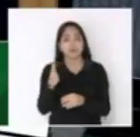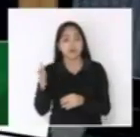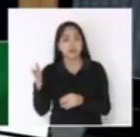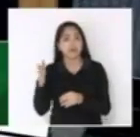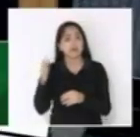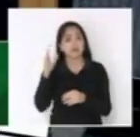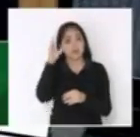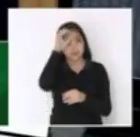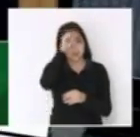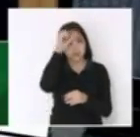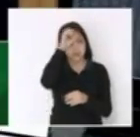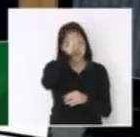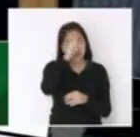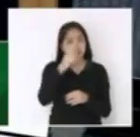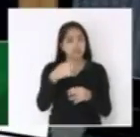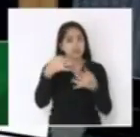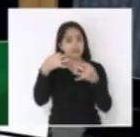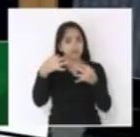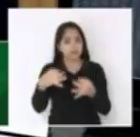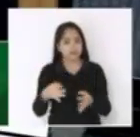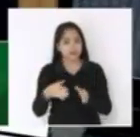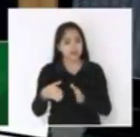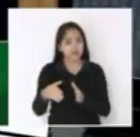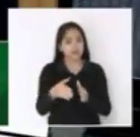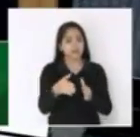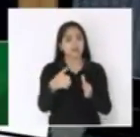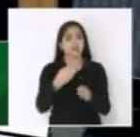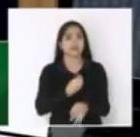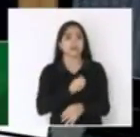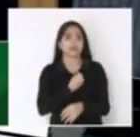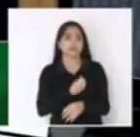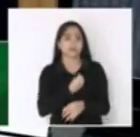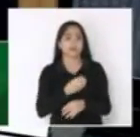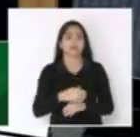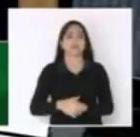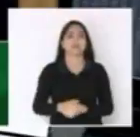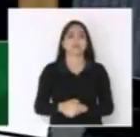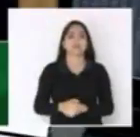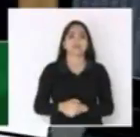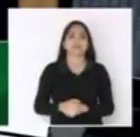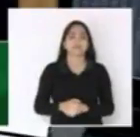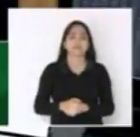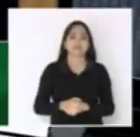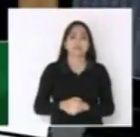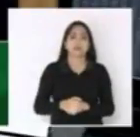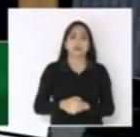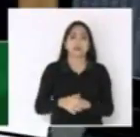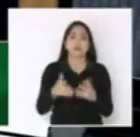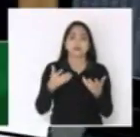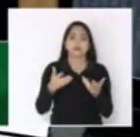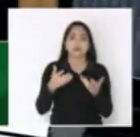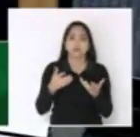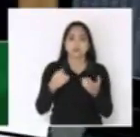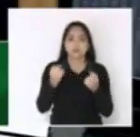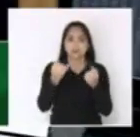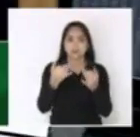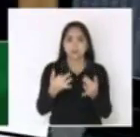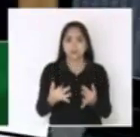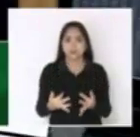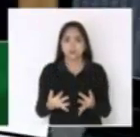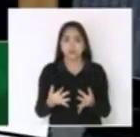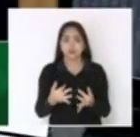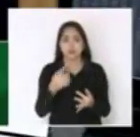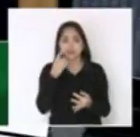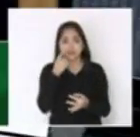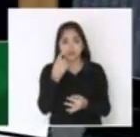o caminho correto, né, da vida e da necessidade. Queria aproveitar para dizer que, inclusive, a gente viu aqui,